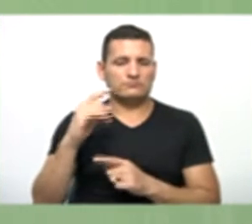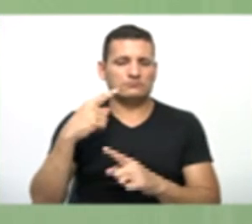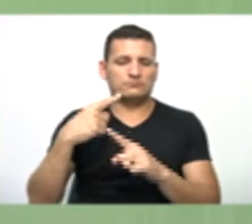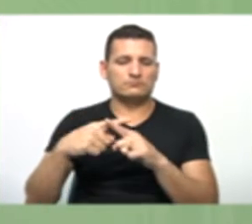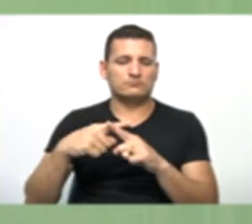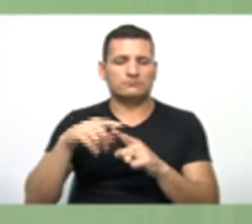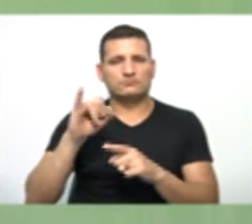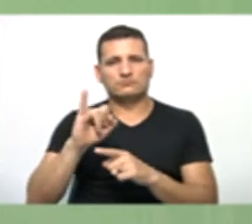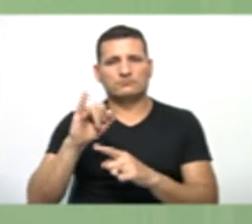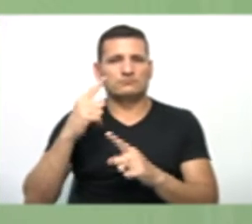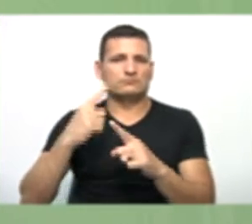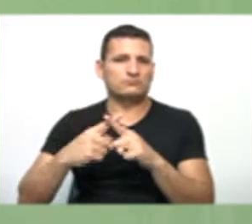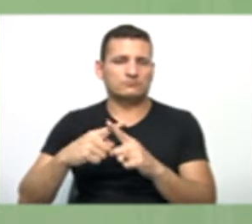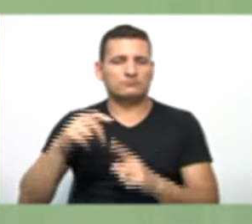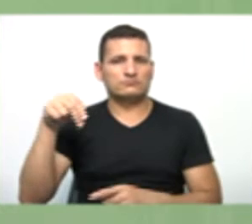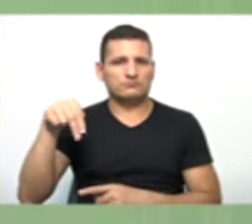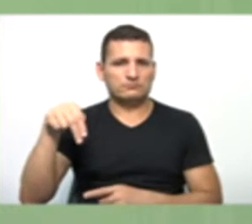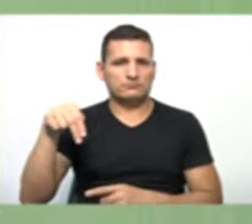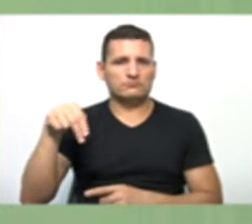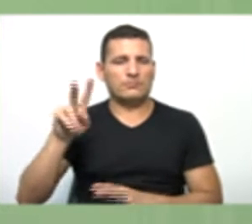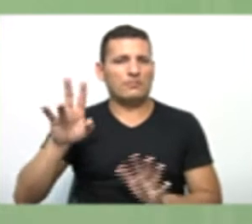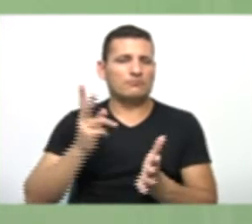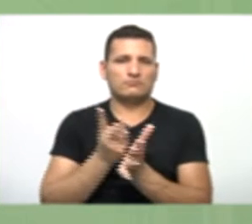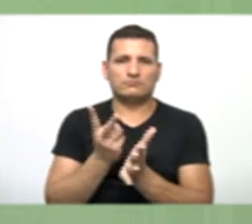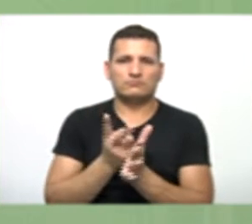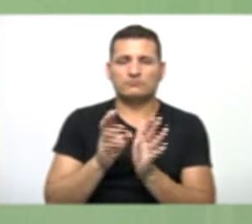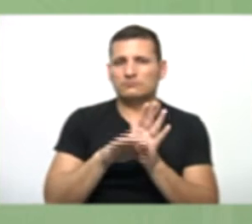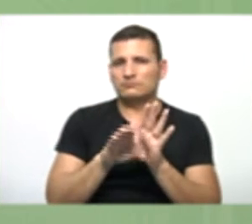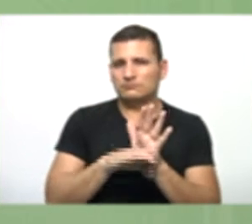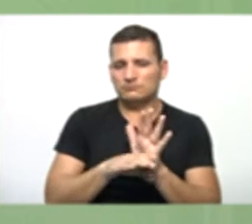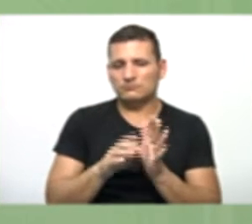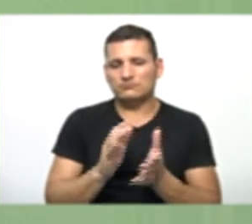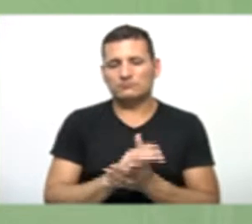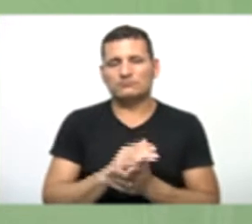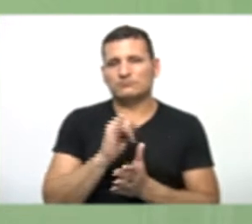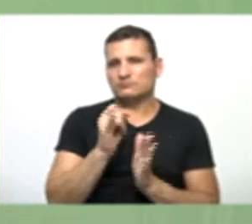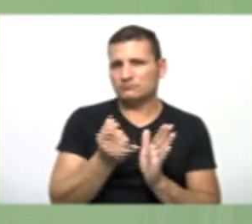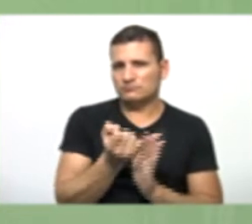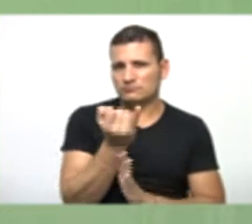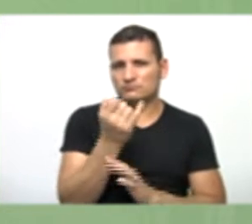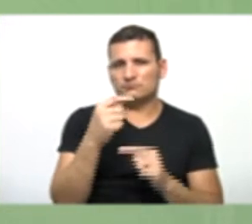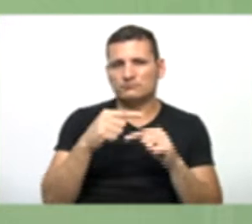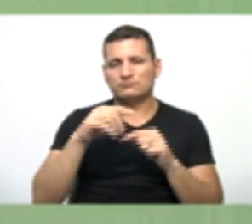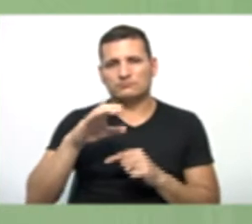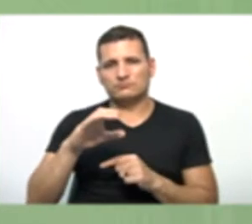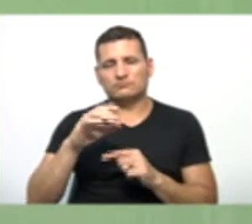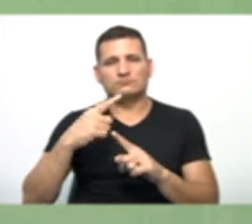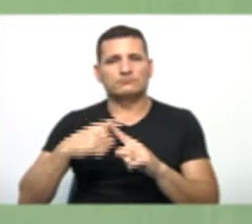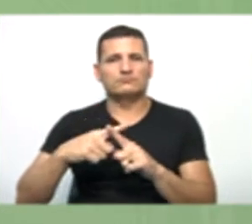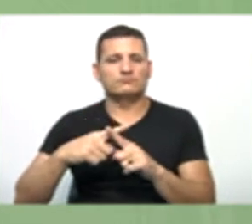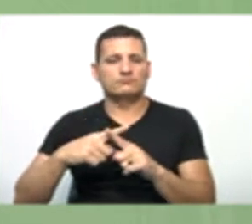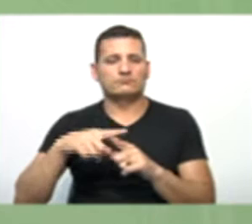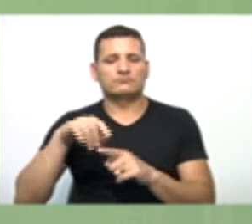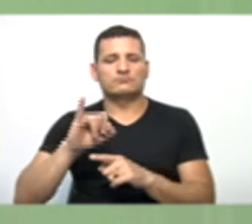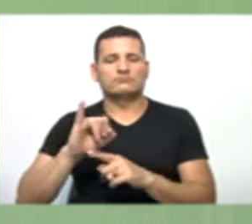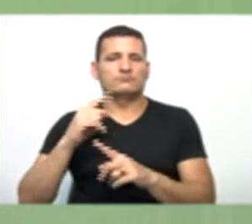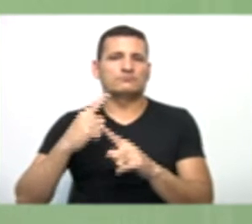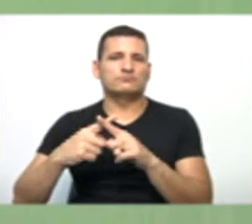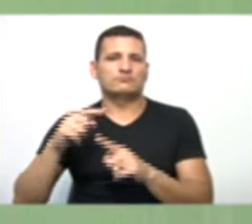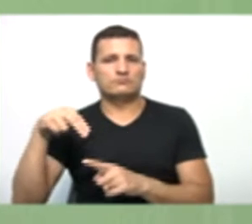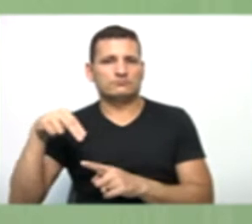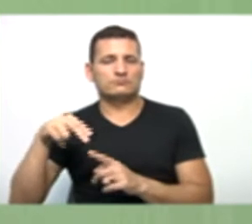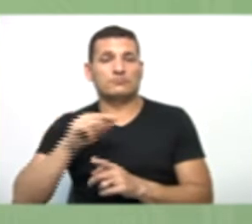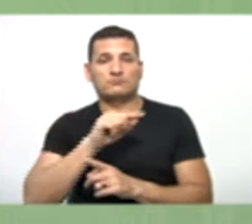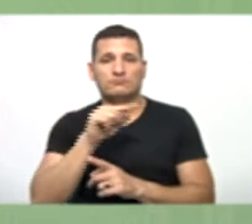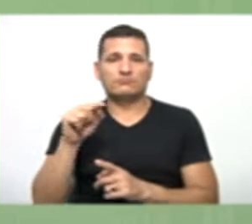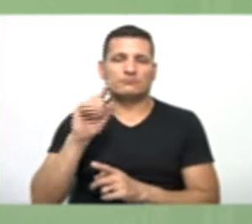vezes tempo. É o mesmo conceito. Juros igual capital vezes taxa vezes tempo. O que é que mudou? As